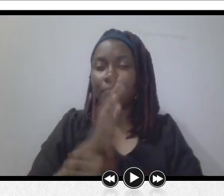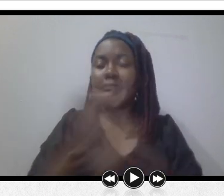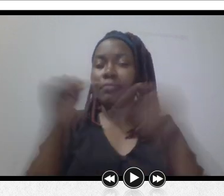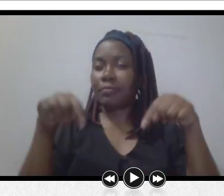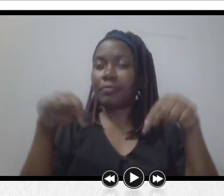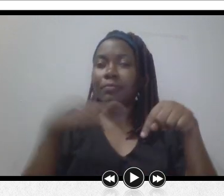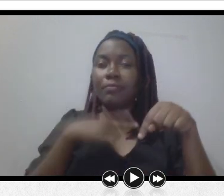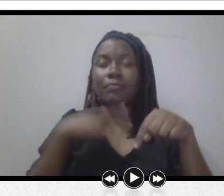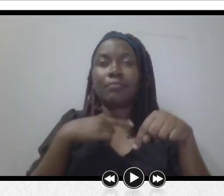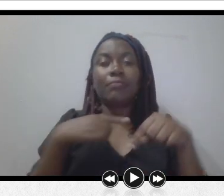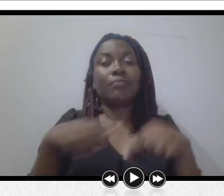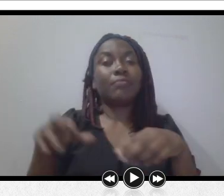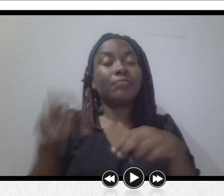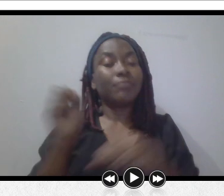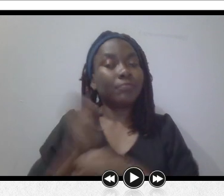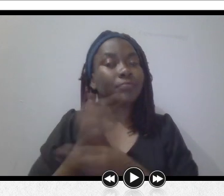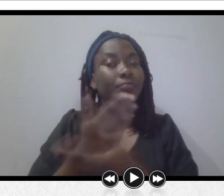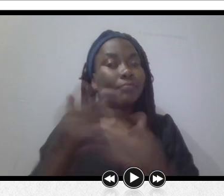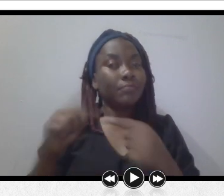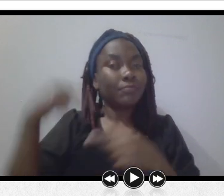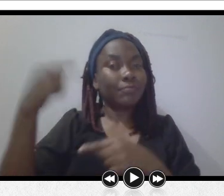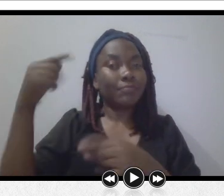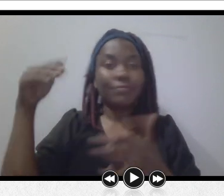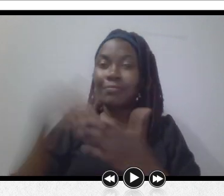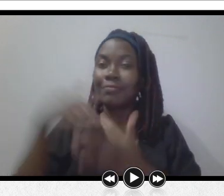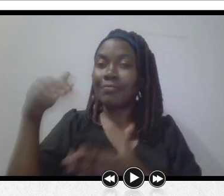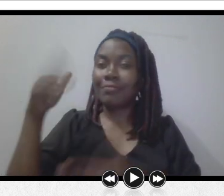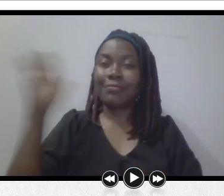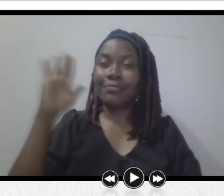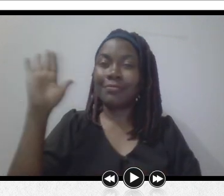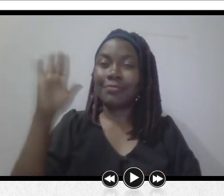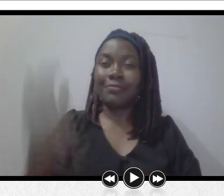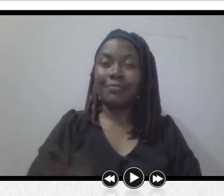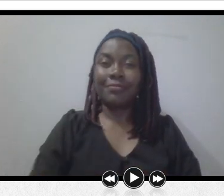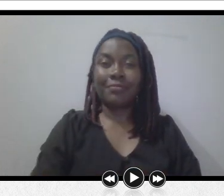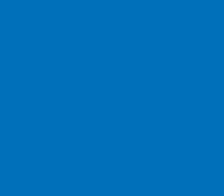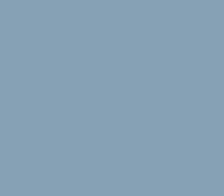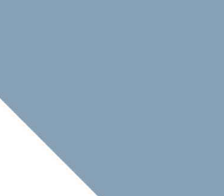espero as senhoras e os senhores no próximo vídeo. Até mais e até lá. Tchau.